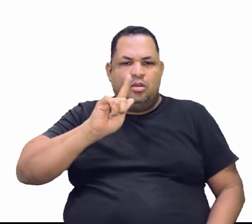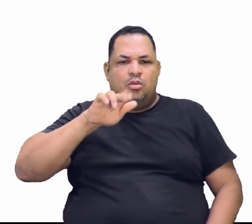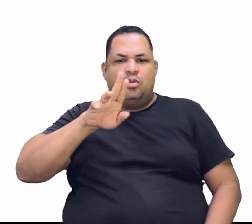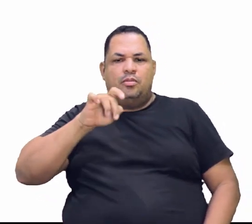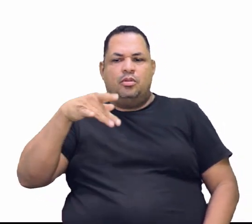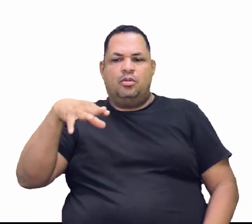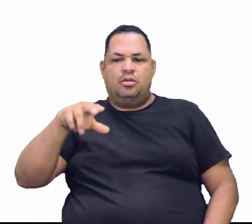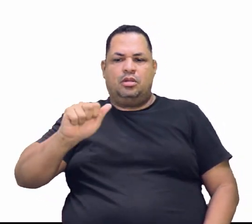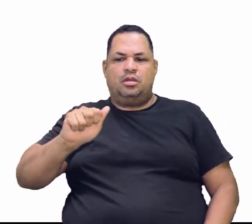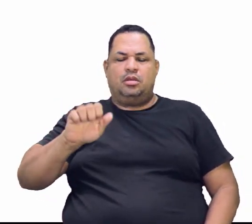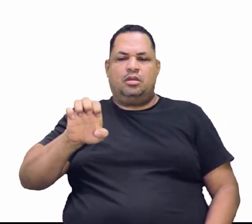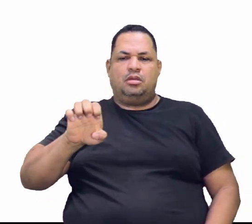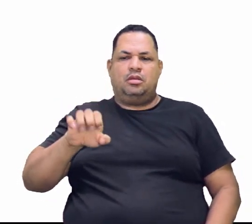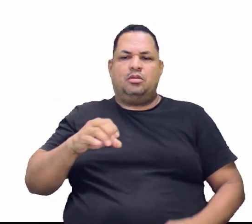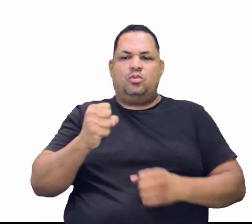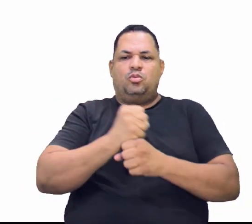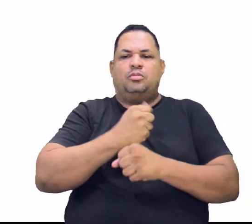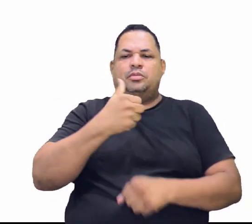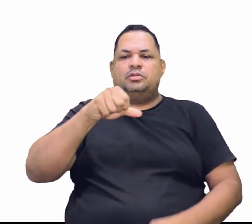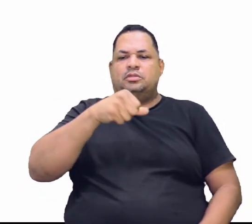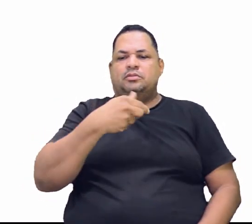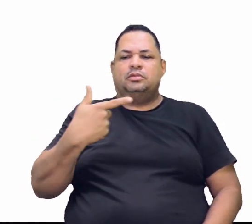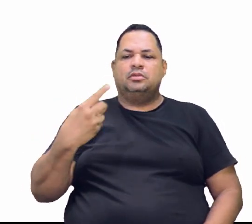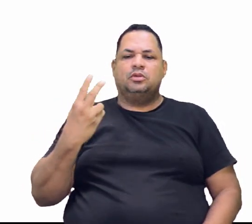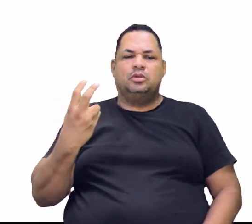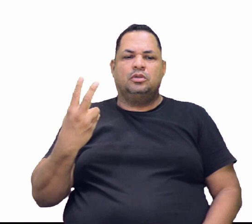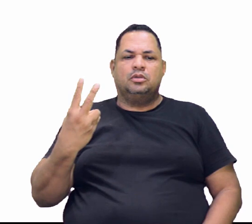no ano de 1928.